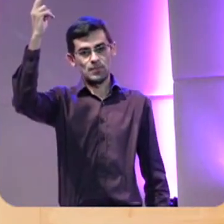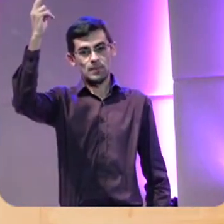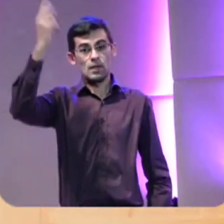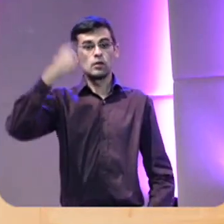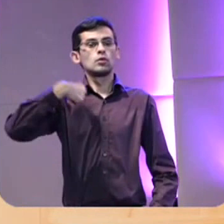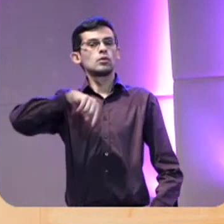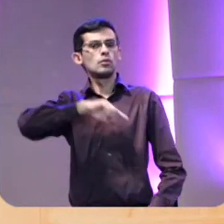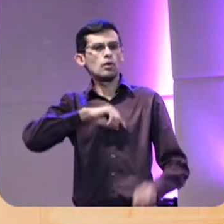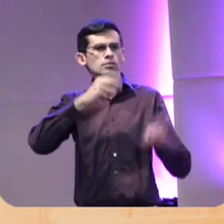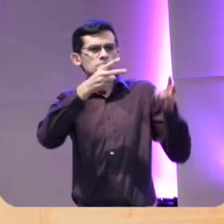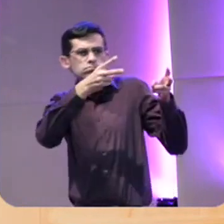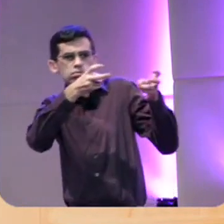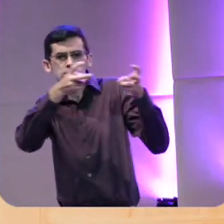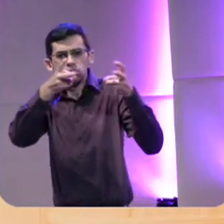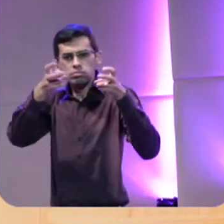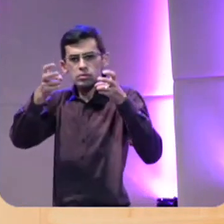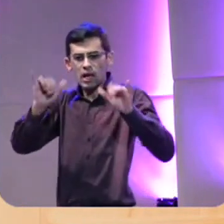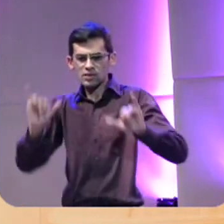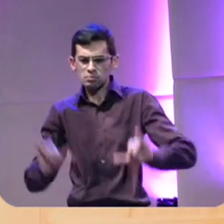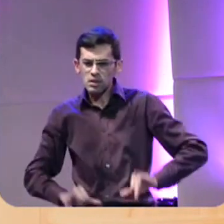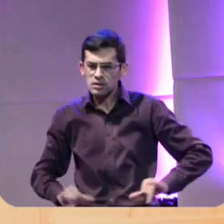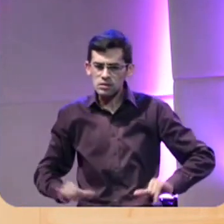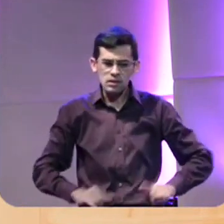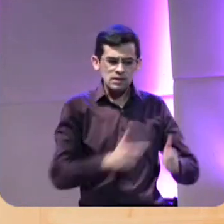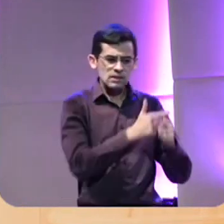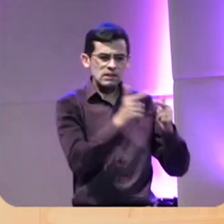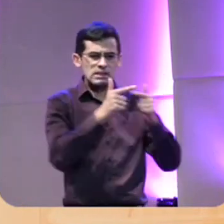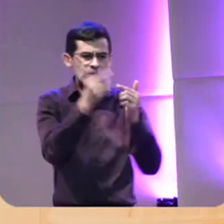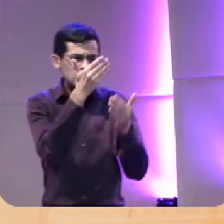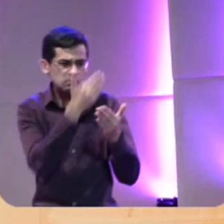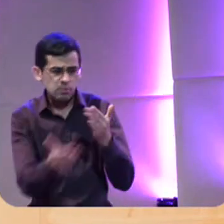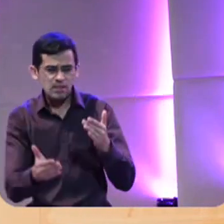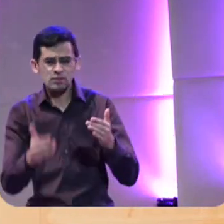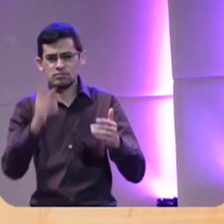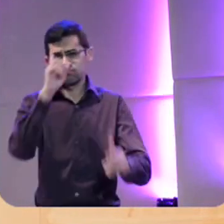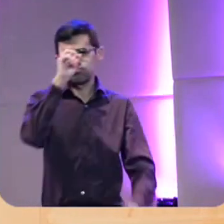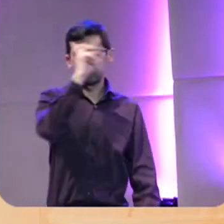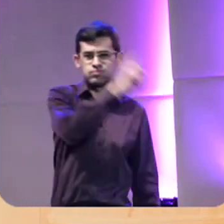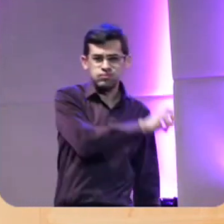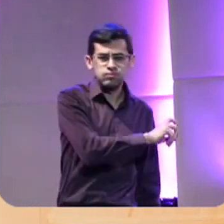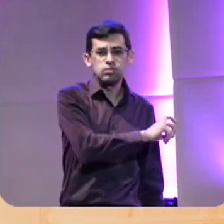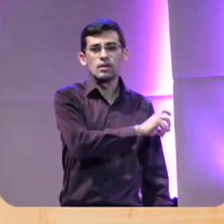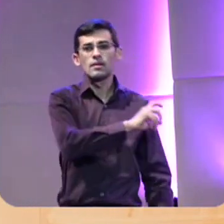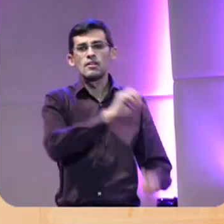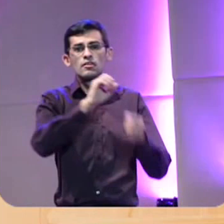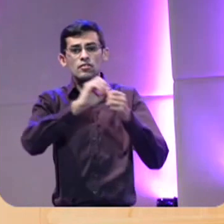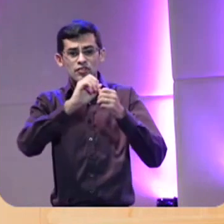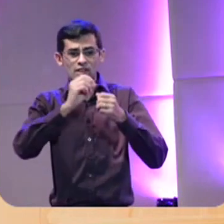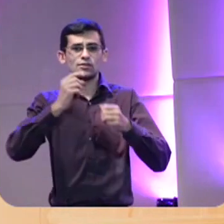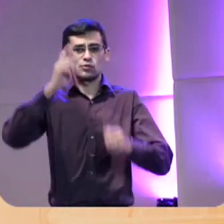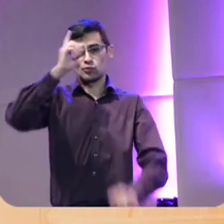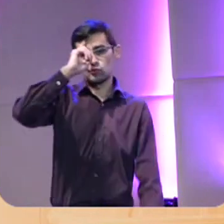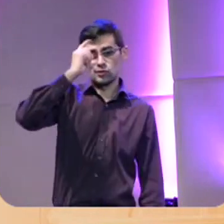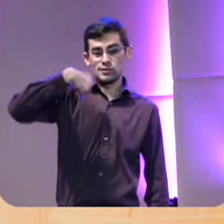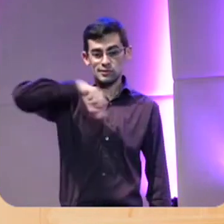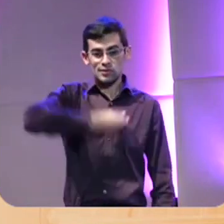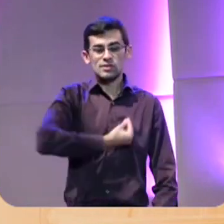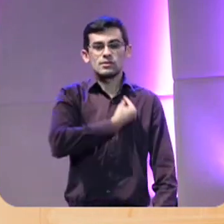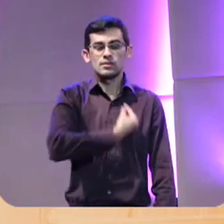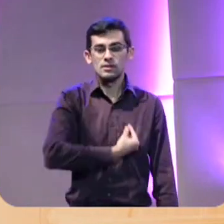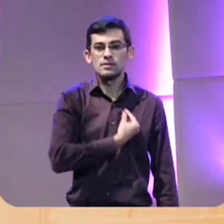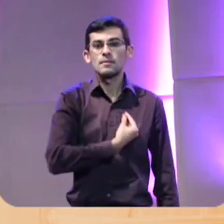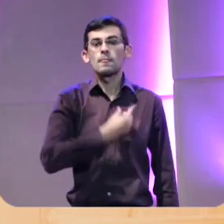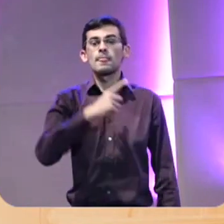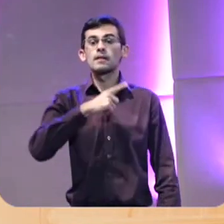nós enxergamos as lutas, os sofrimentos, as perdas, as pressões, as tribulações que fazem parte da nossa vida, tem a